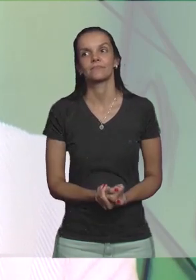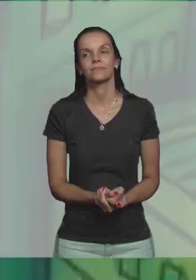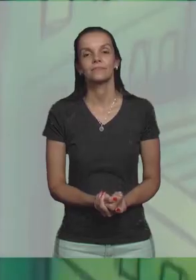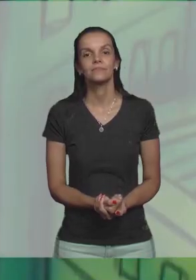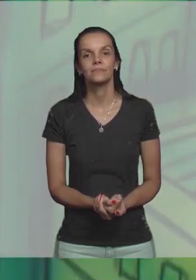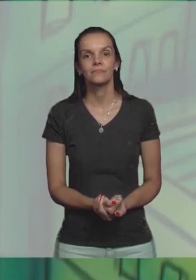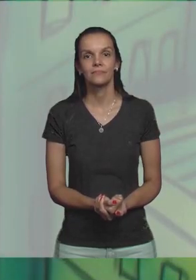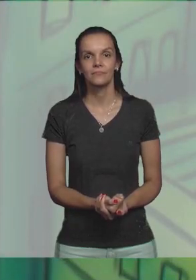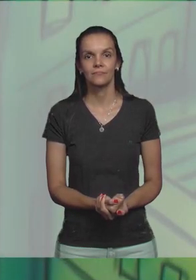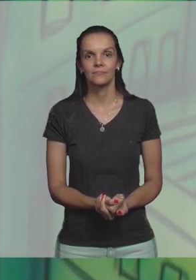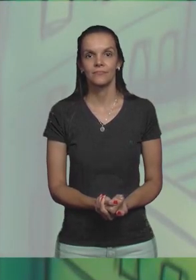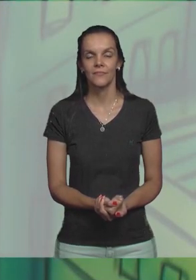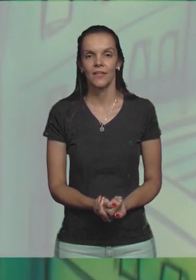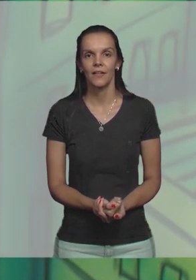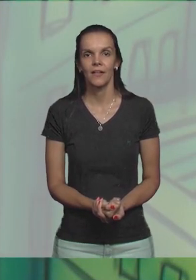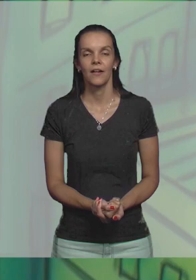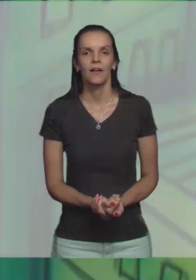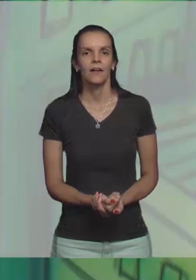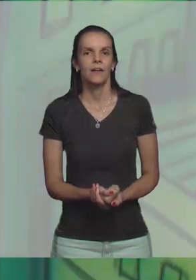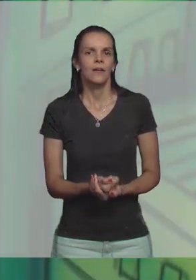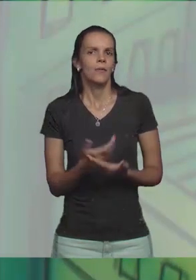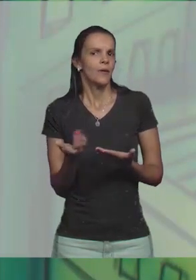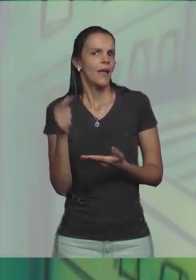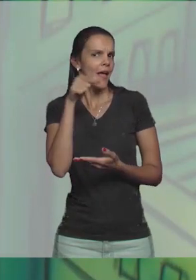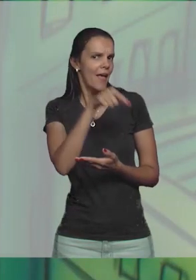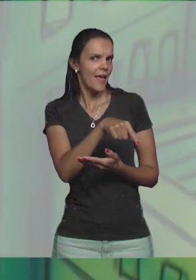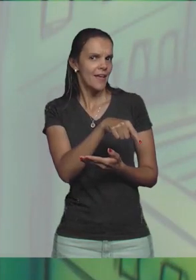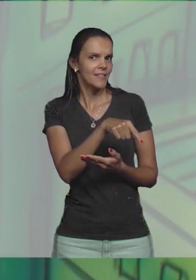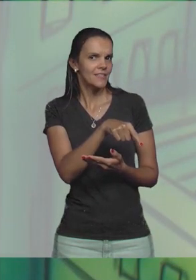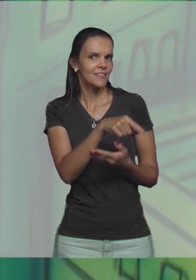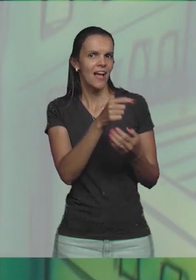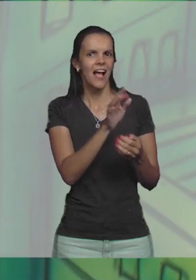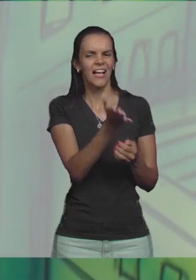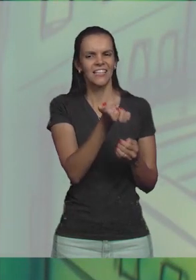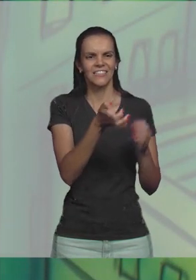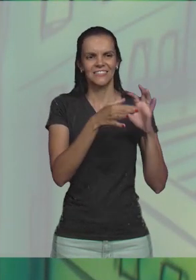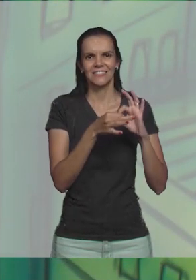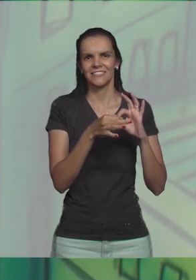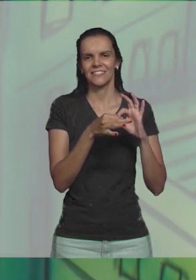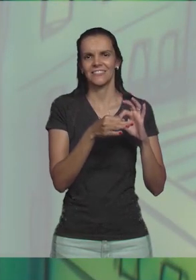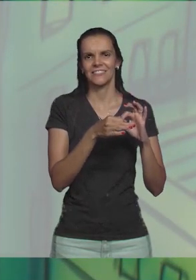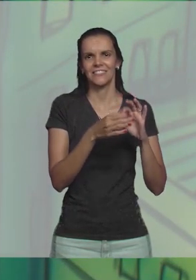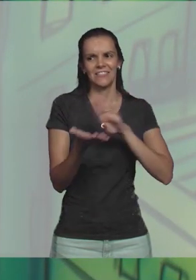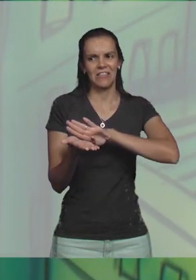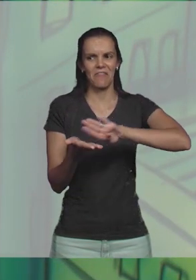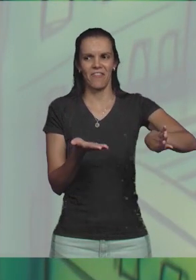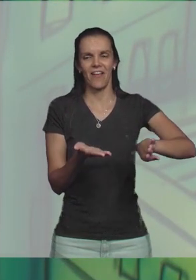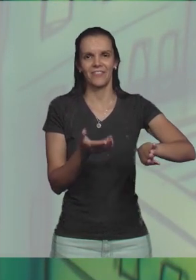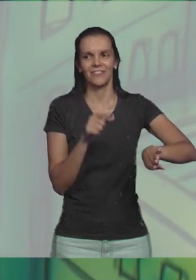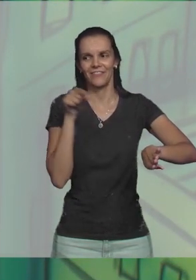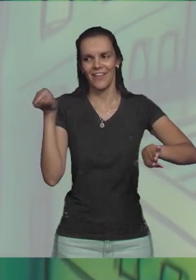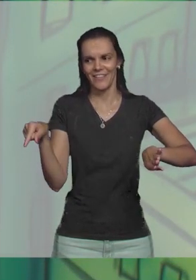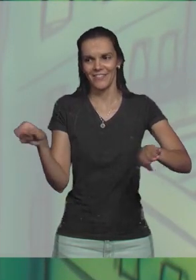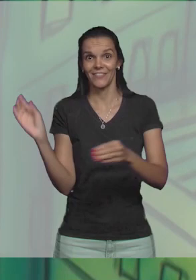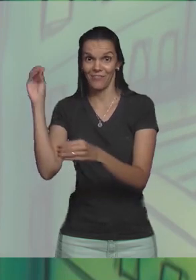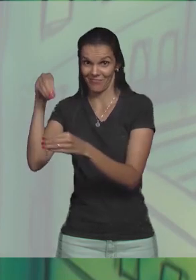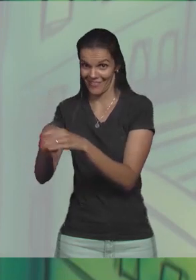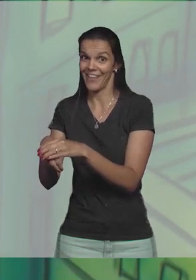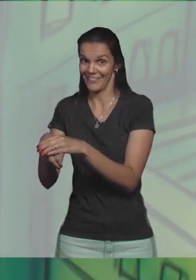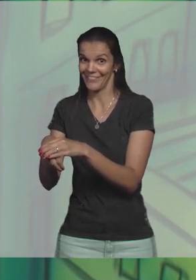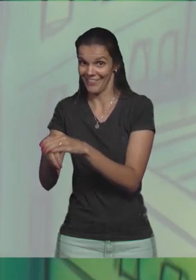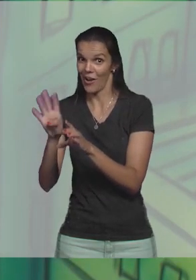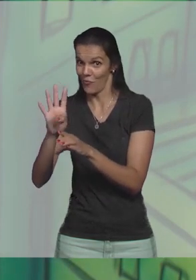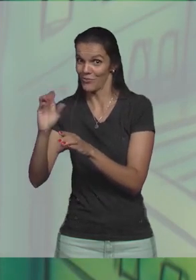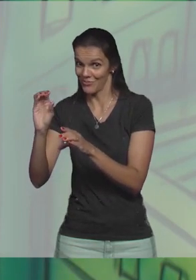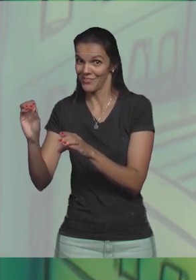diferente, Lucilene. Parece que o pessoal fora da caixa quis se livrar do pessoal que saiu da caixa, né? E aí há esse processo